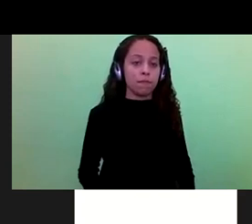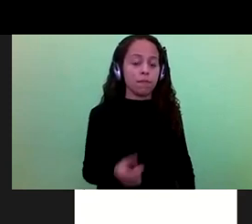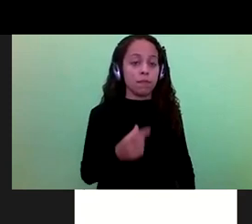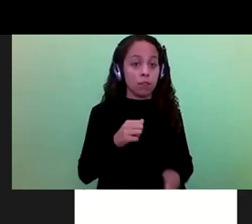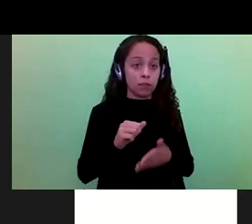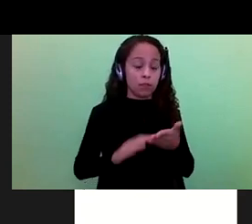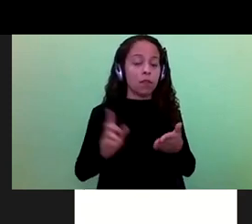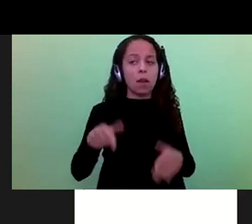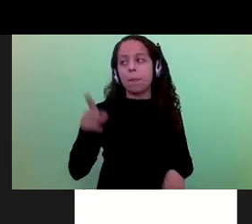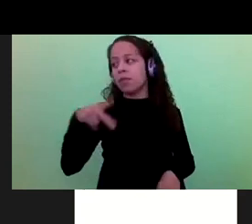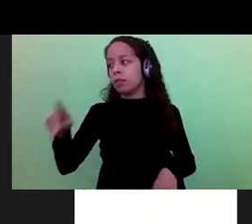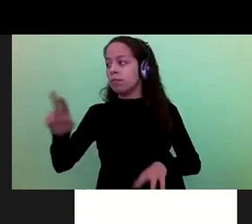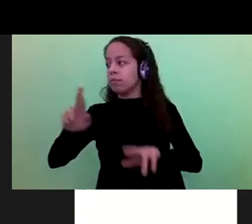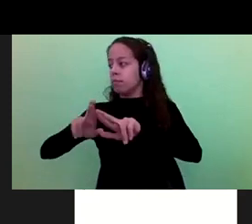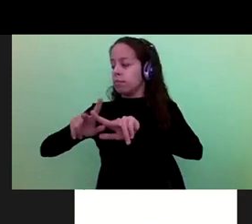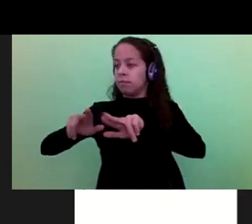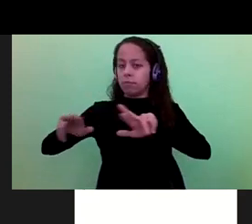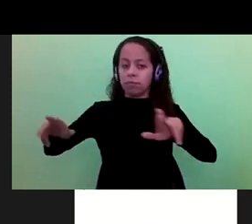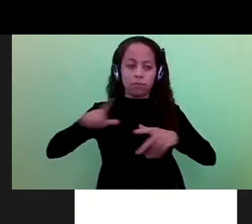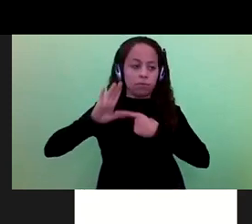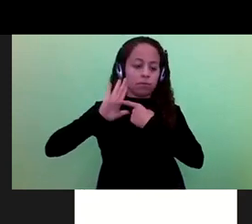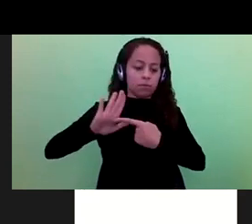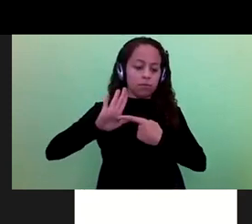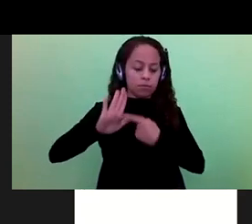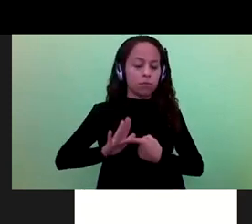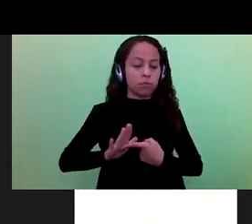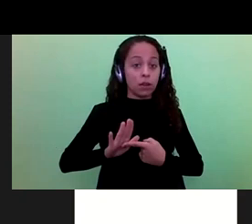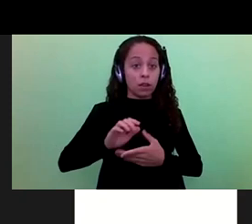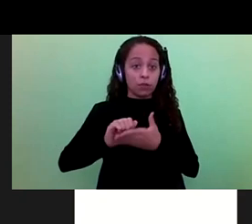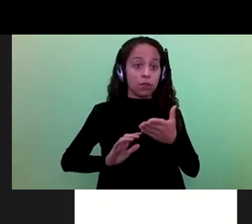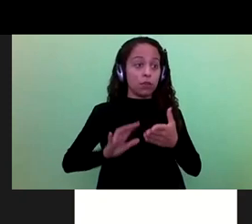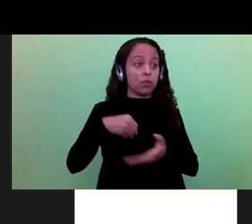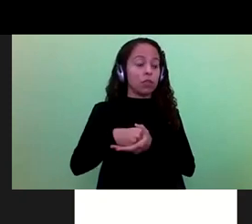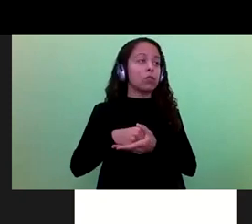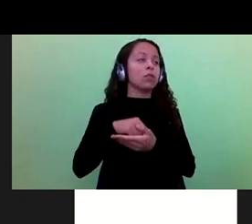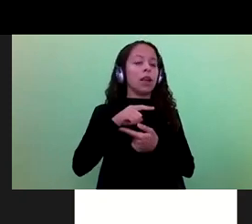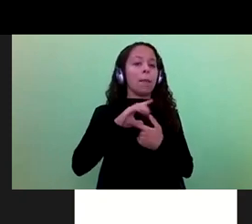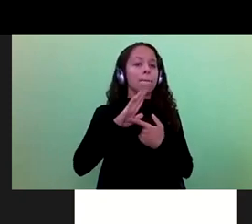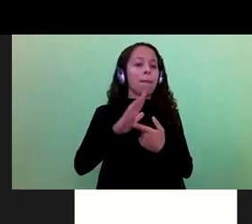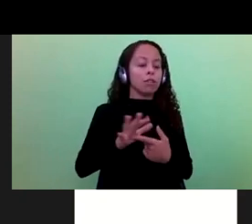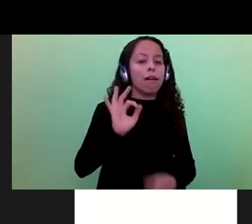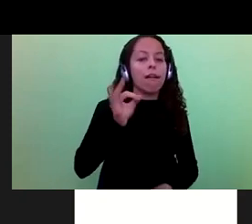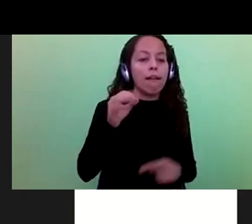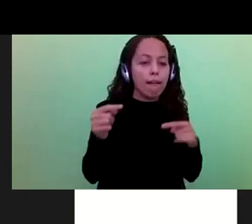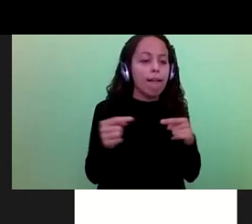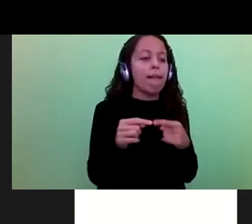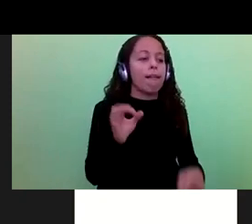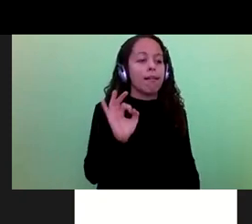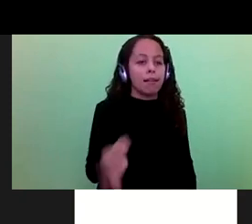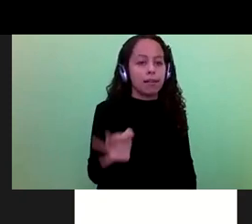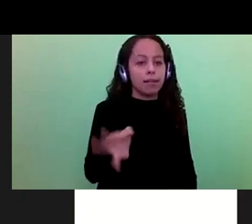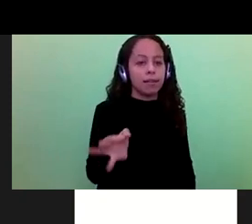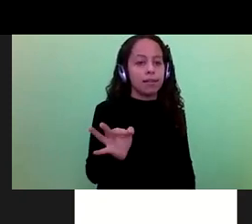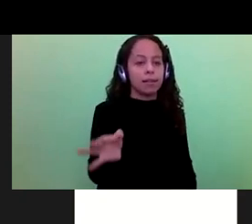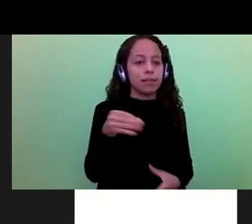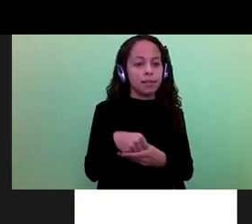mais de um professor e refletem, por vezes, aí sim, um modelo de